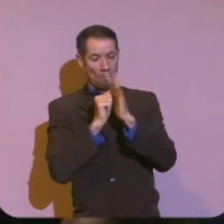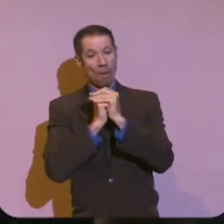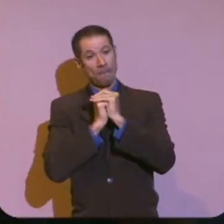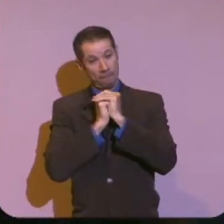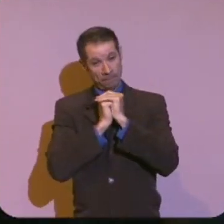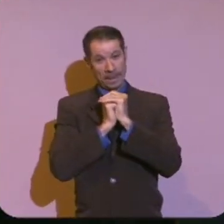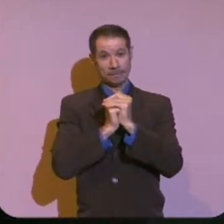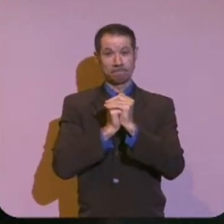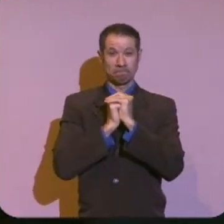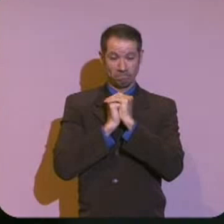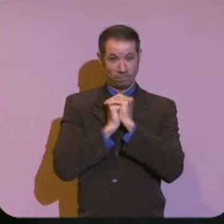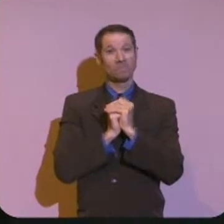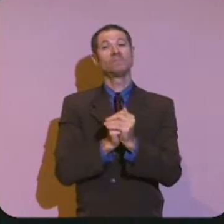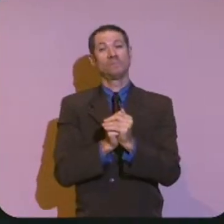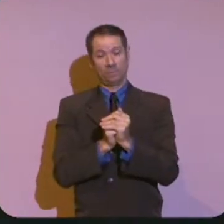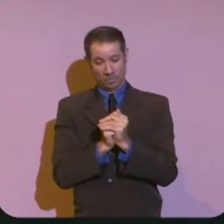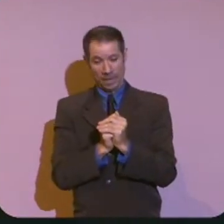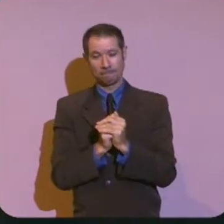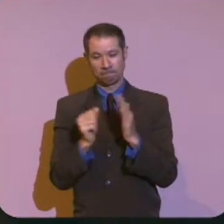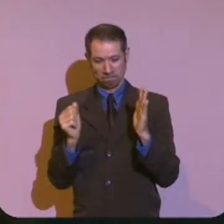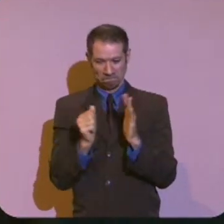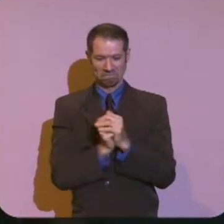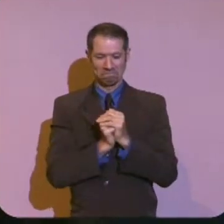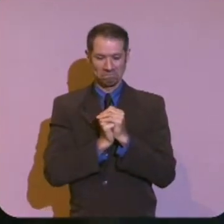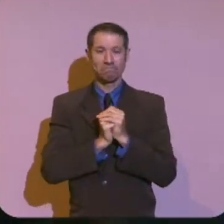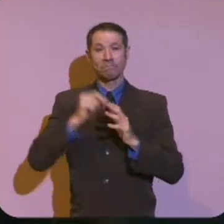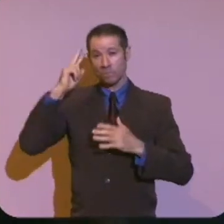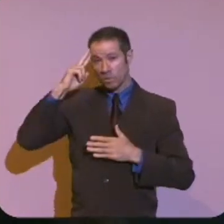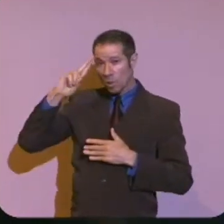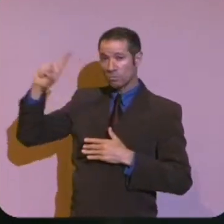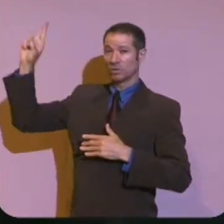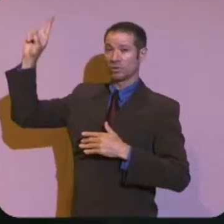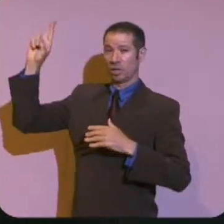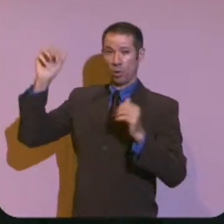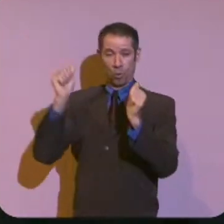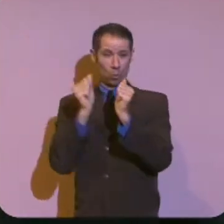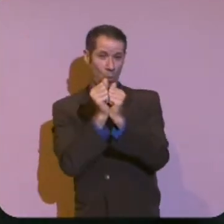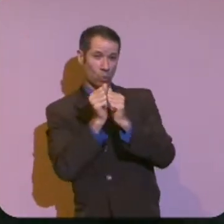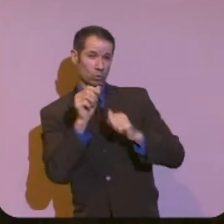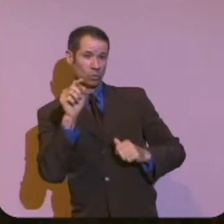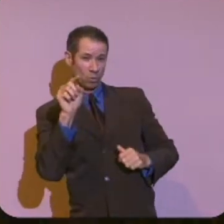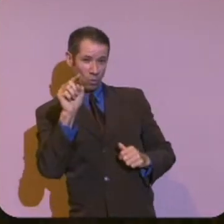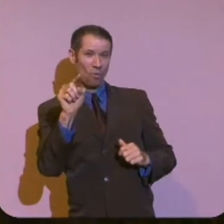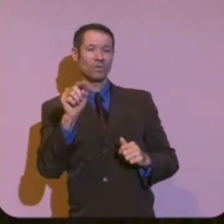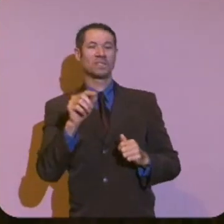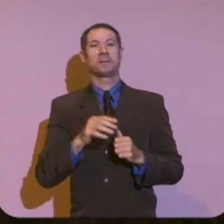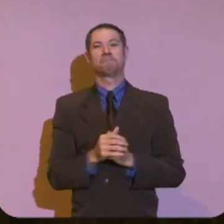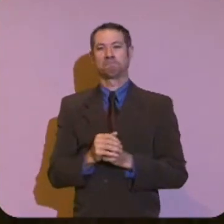amém? Amém, amém. Que o Senhor esteja com você.